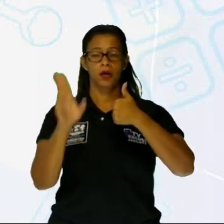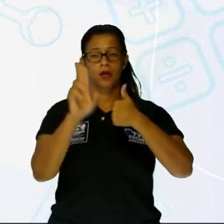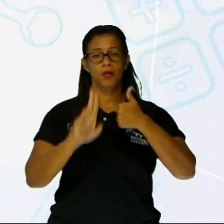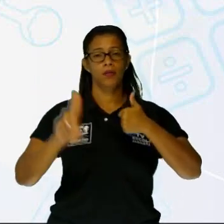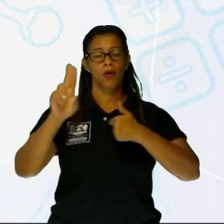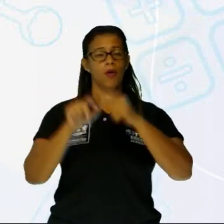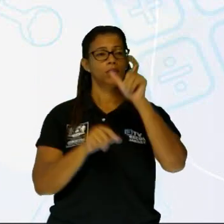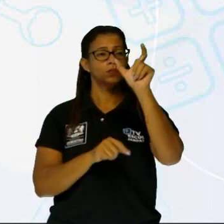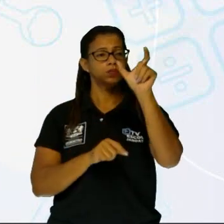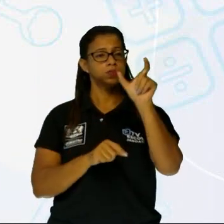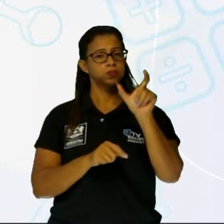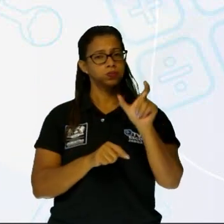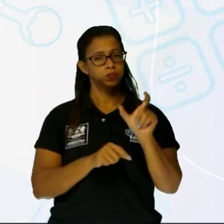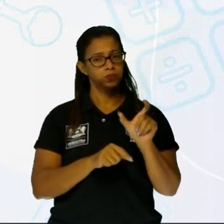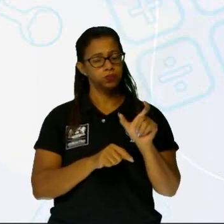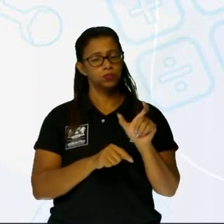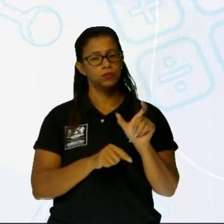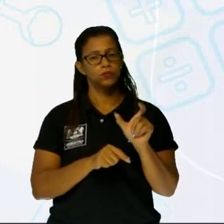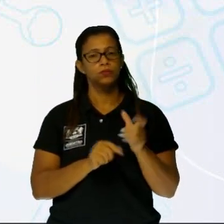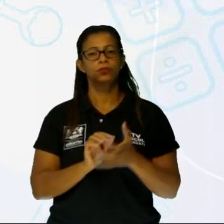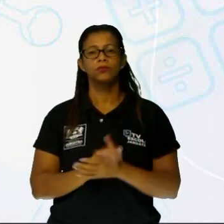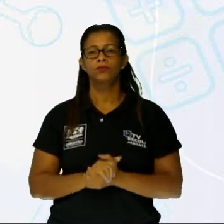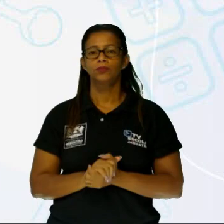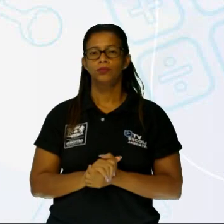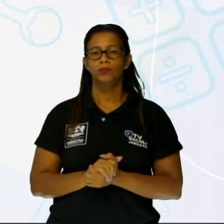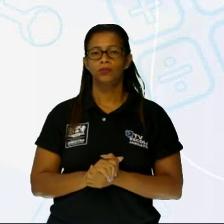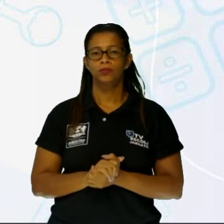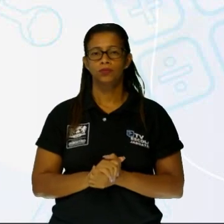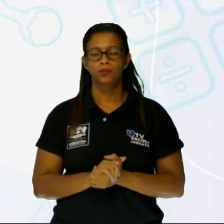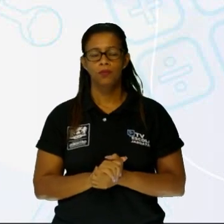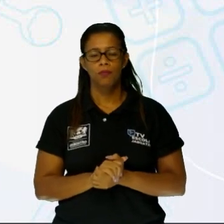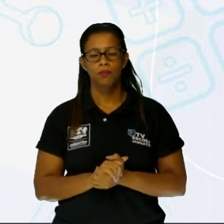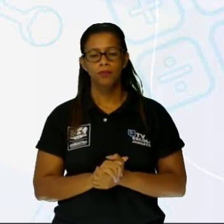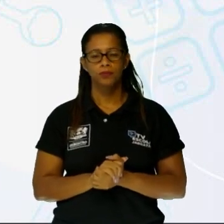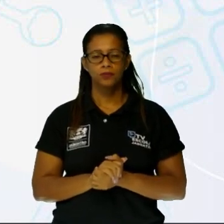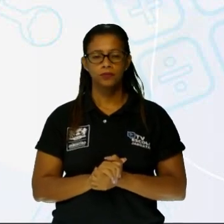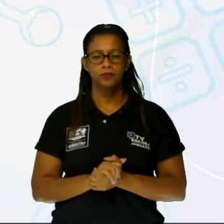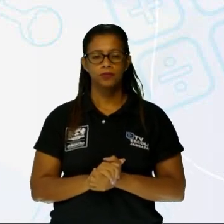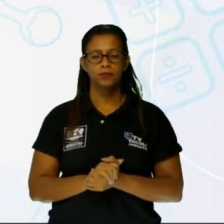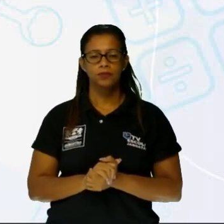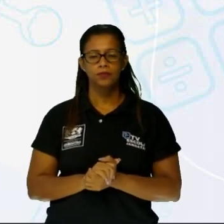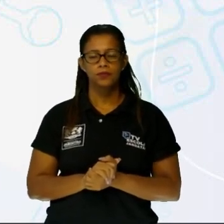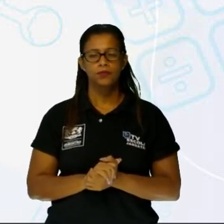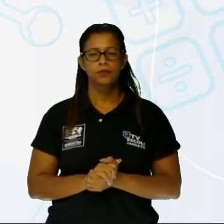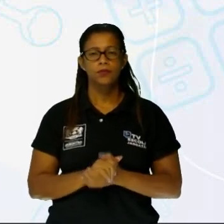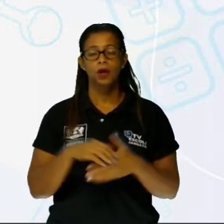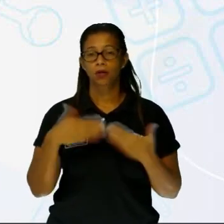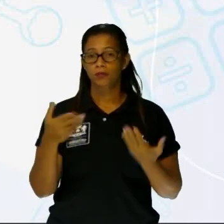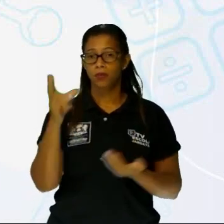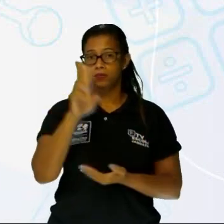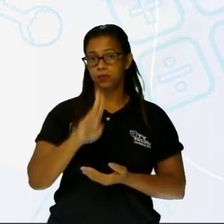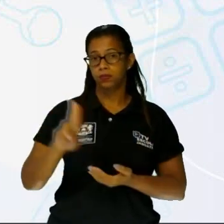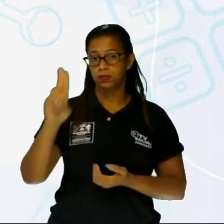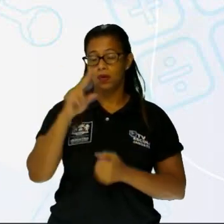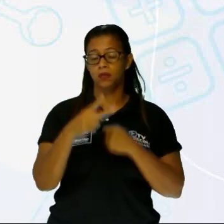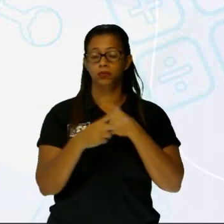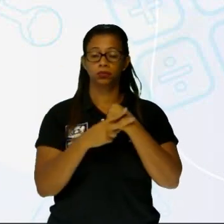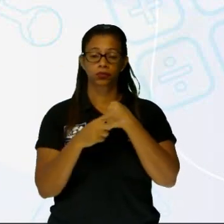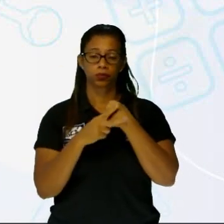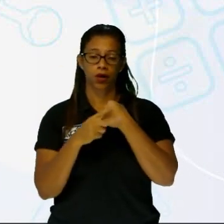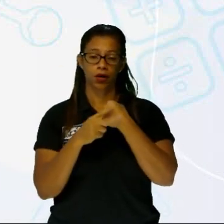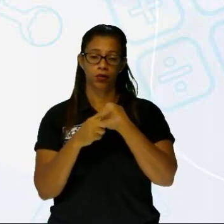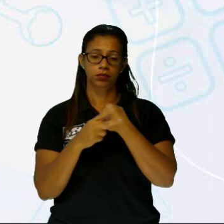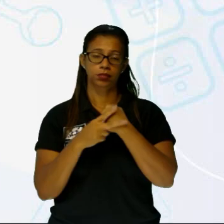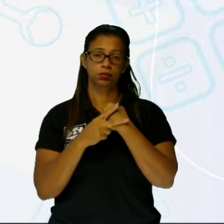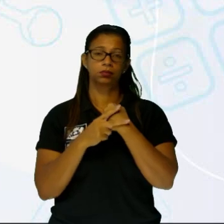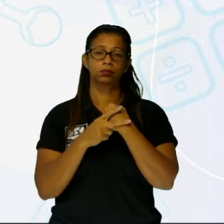caso aí eles, né? Depois eu vou usar o should. Então, eu uso o verbo, né? E